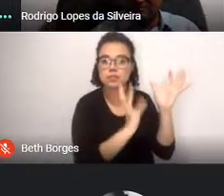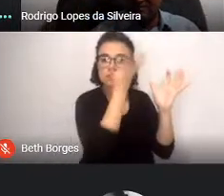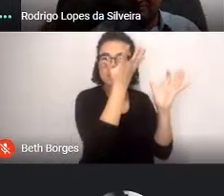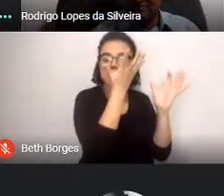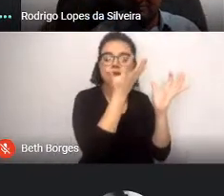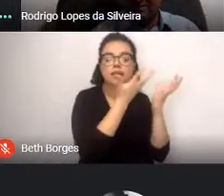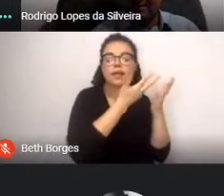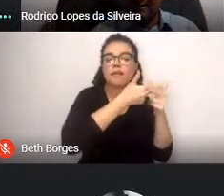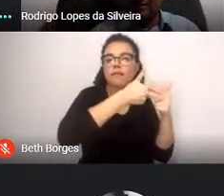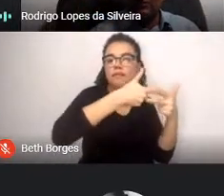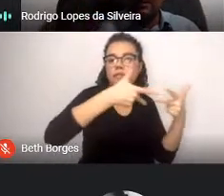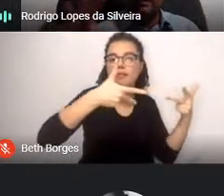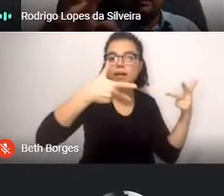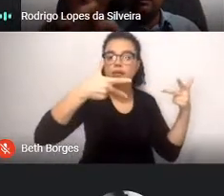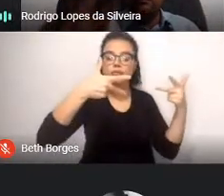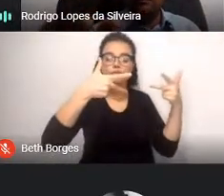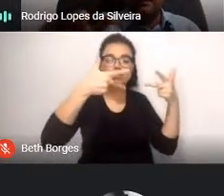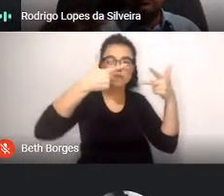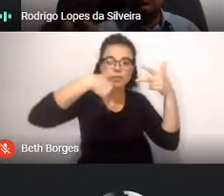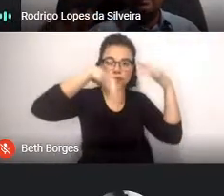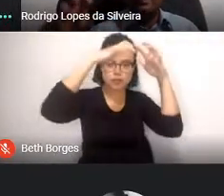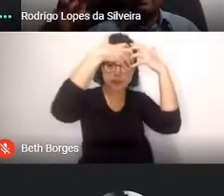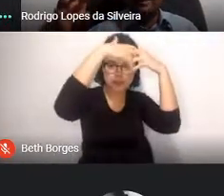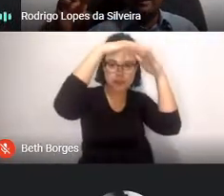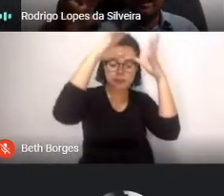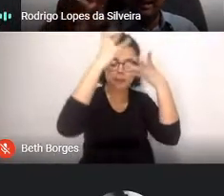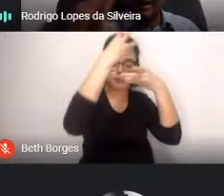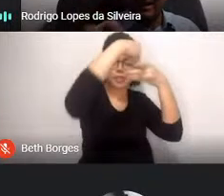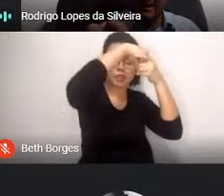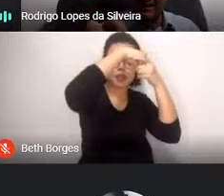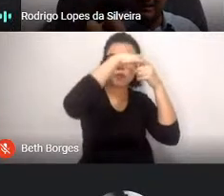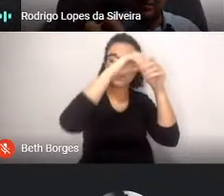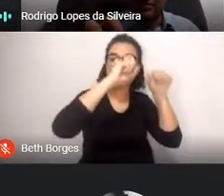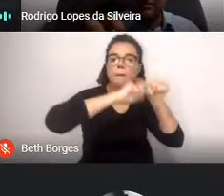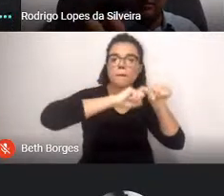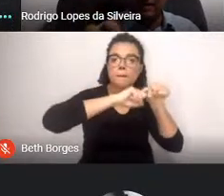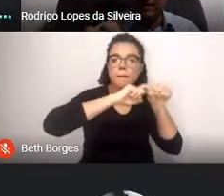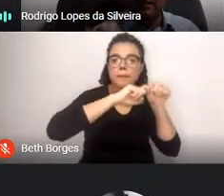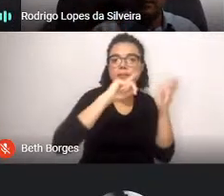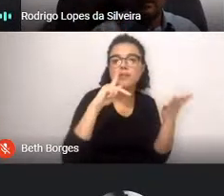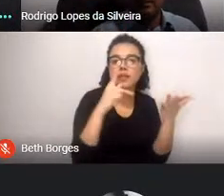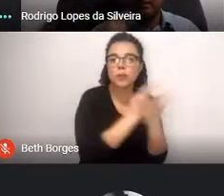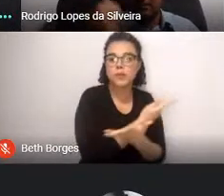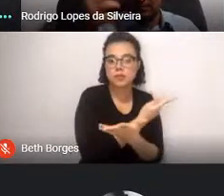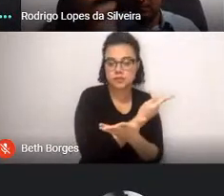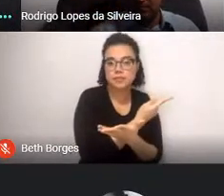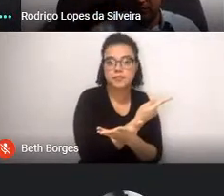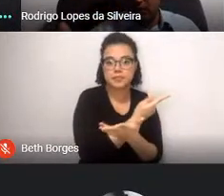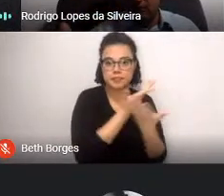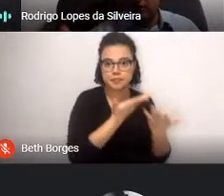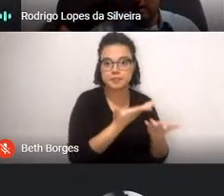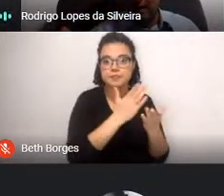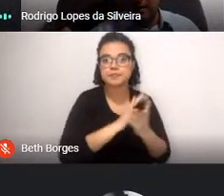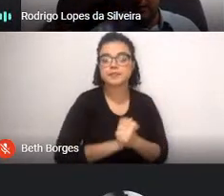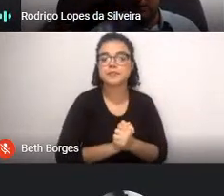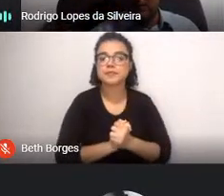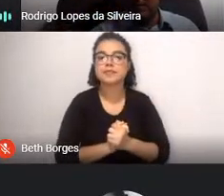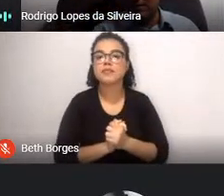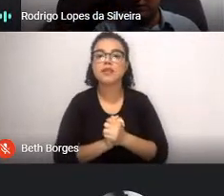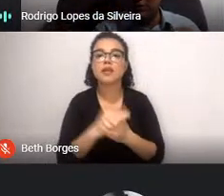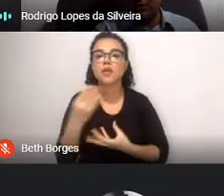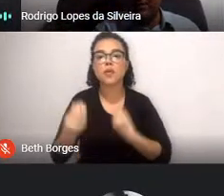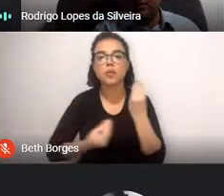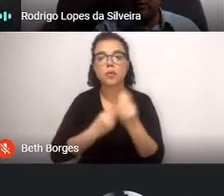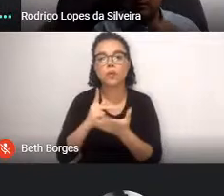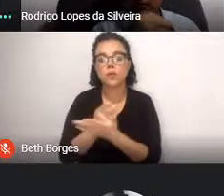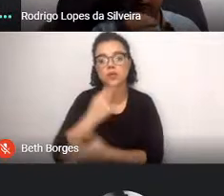vivencificados dentro daquele momento, daquela realidade, tá? onde a hipnose aí